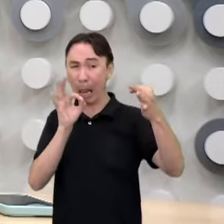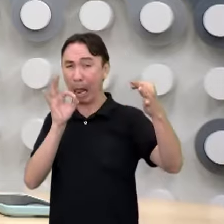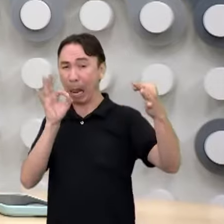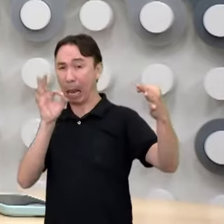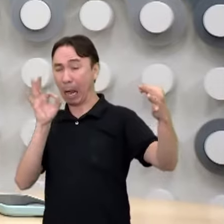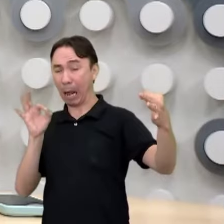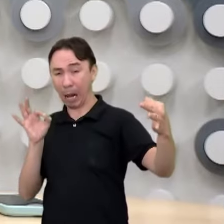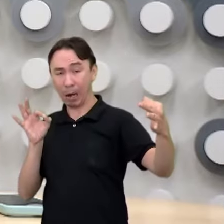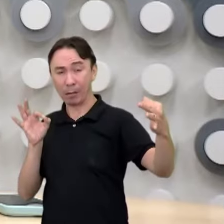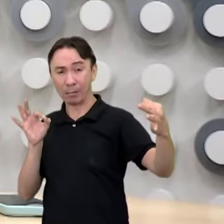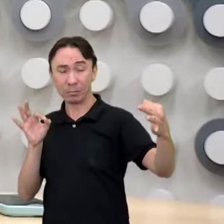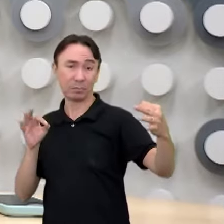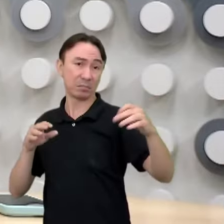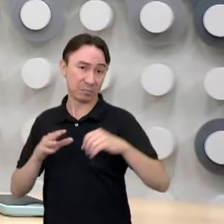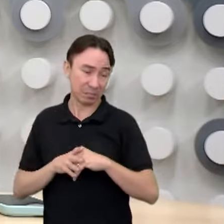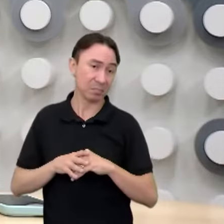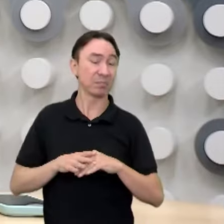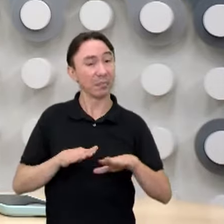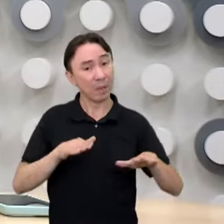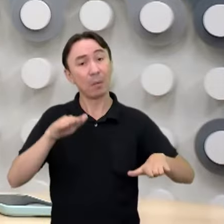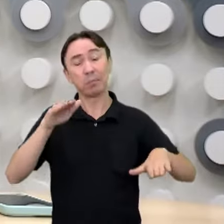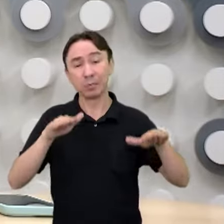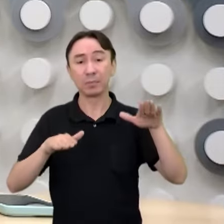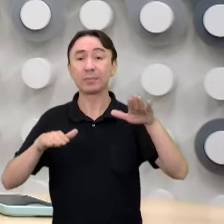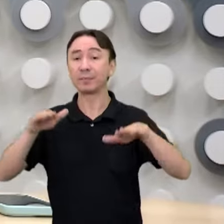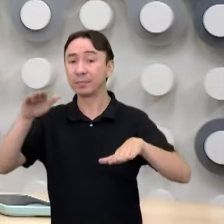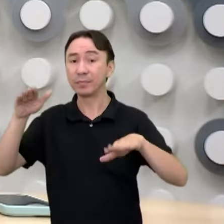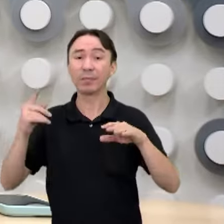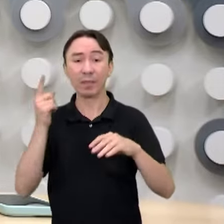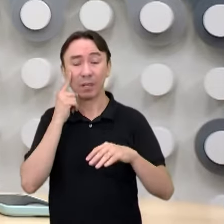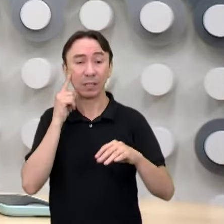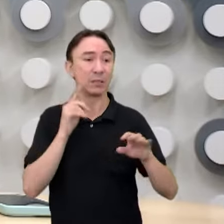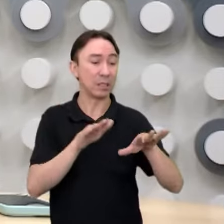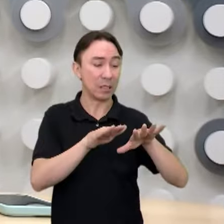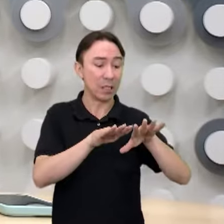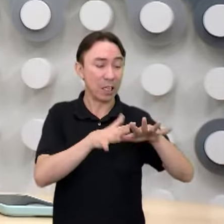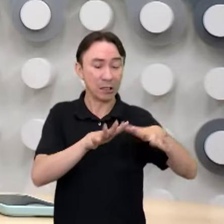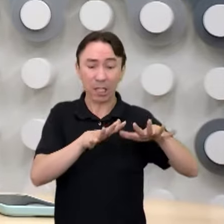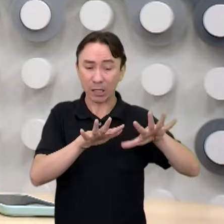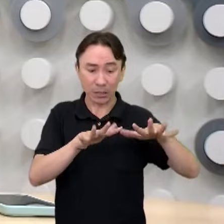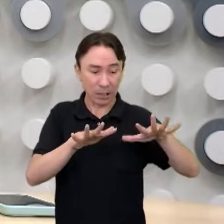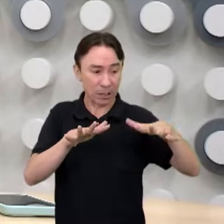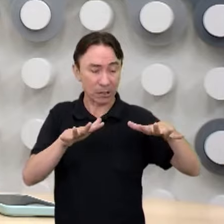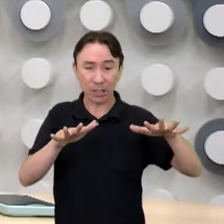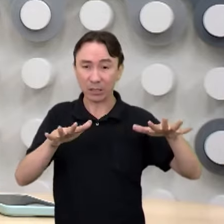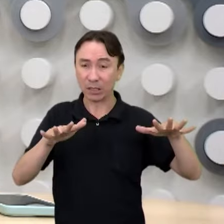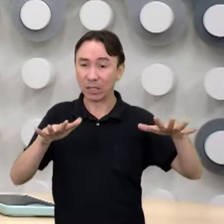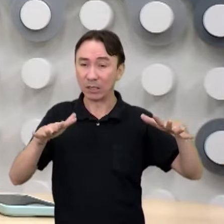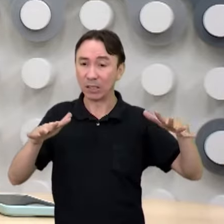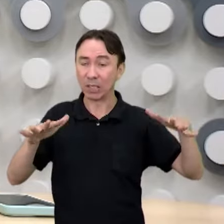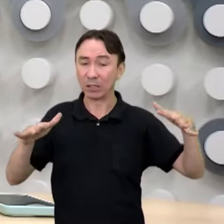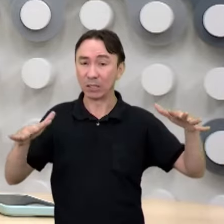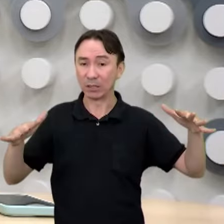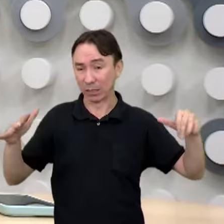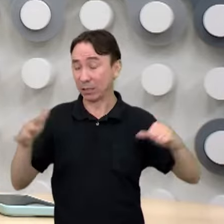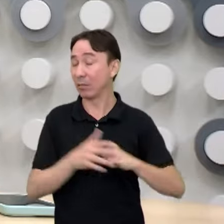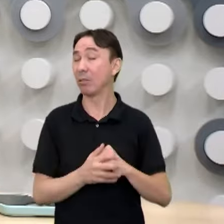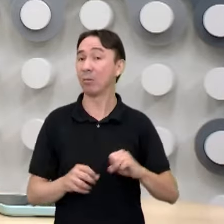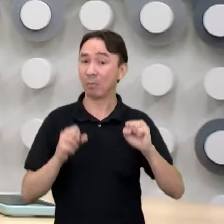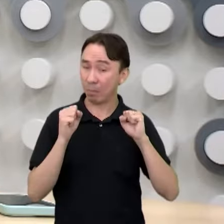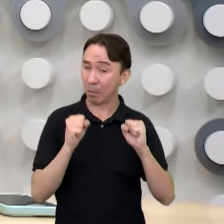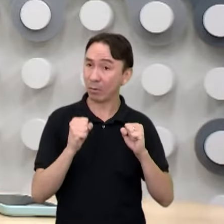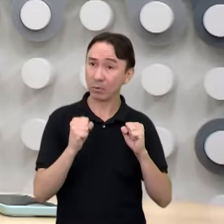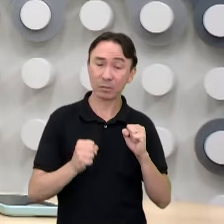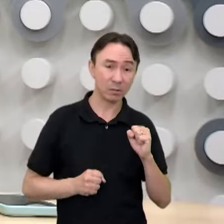estar acima, vai depender muito de como essas ondas vão se propagar no interior do planeta, a facilidade que ela pode